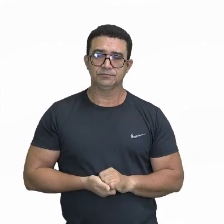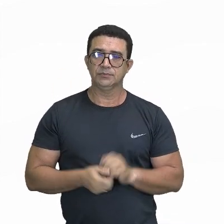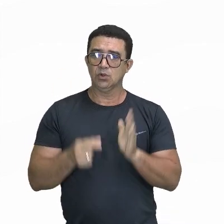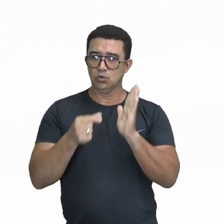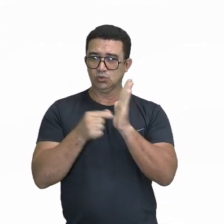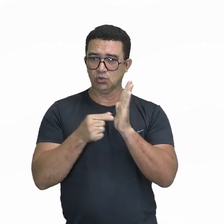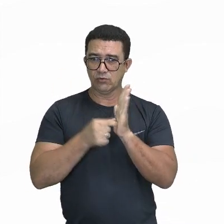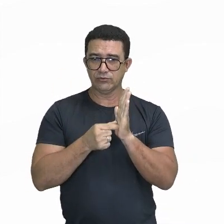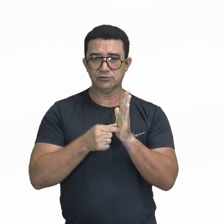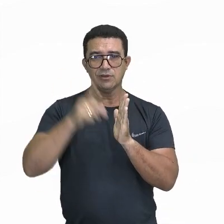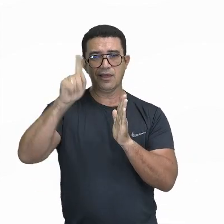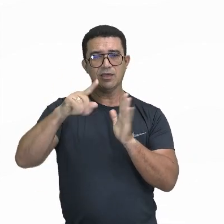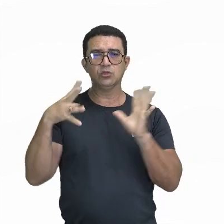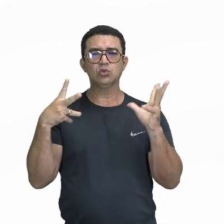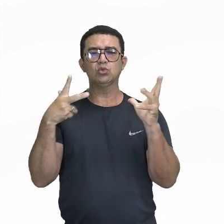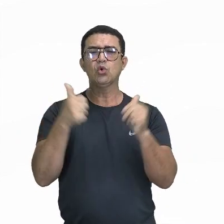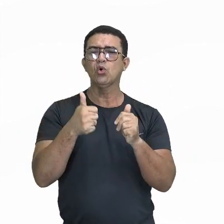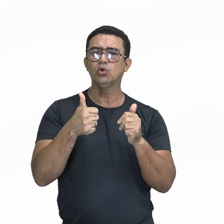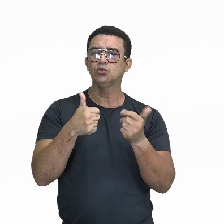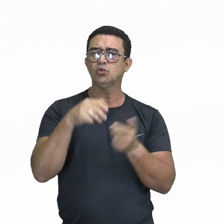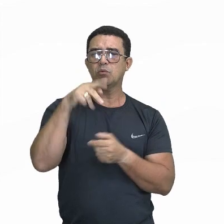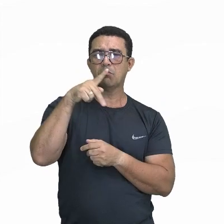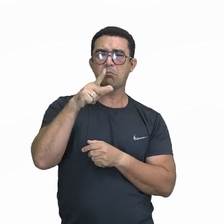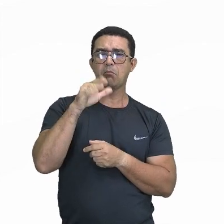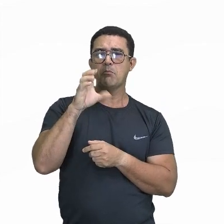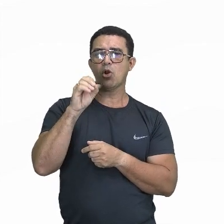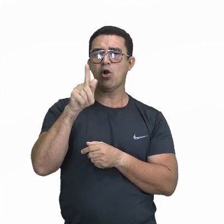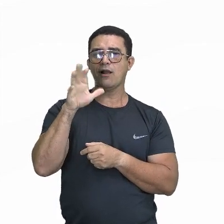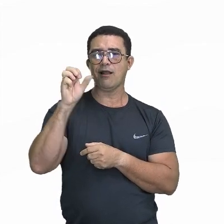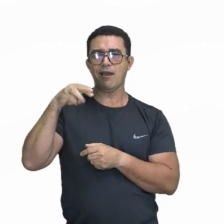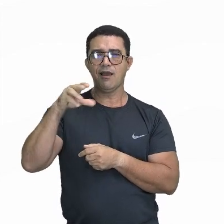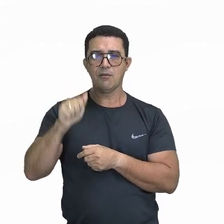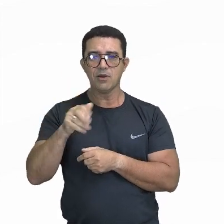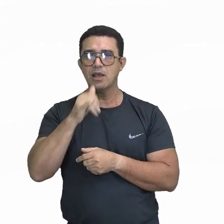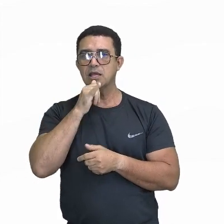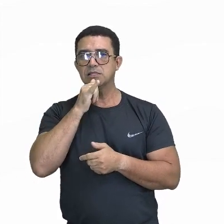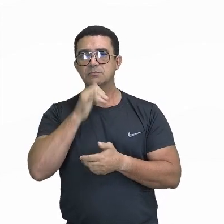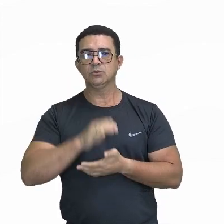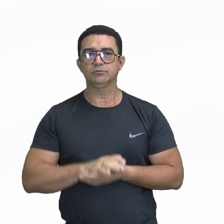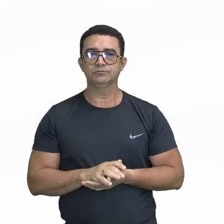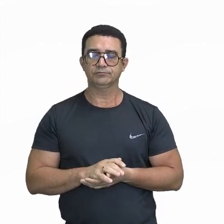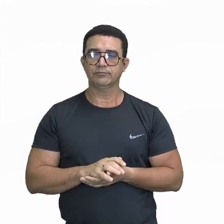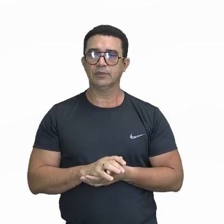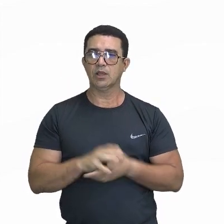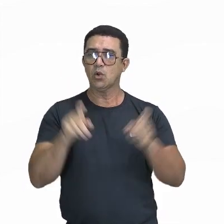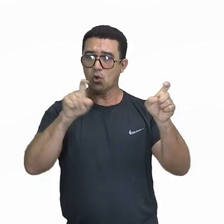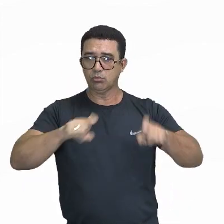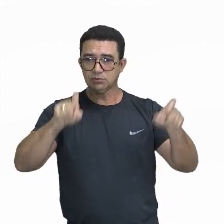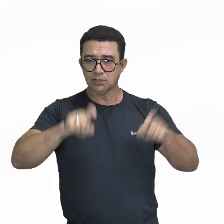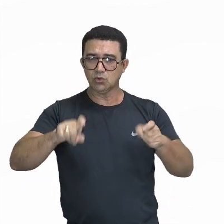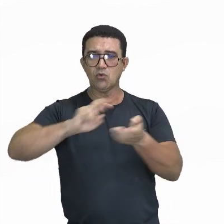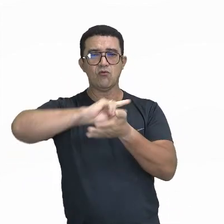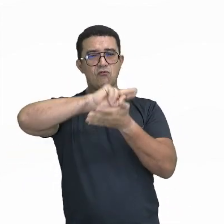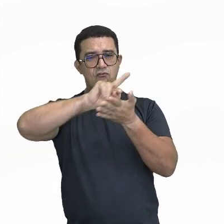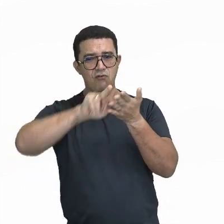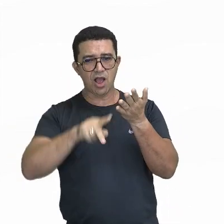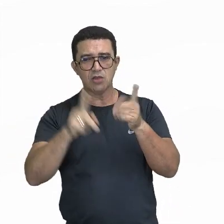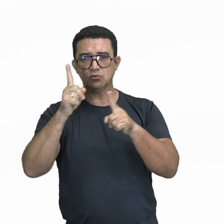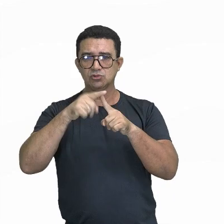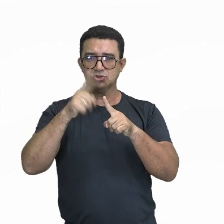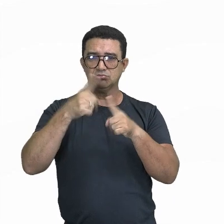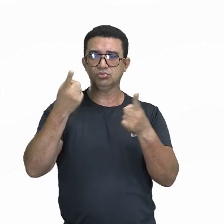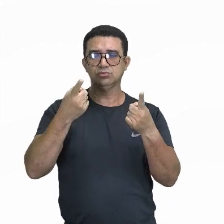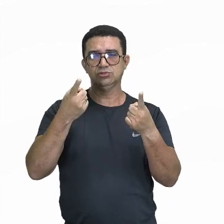software é todo o programa presente nos diversos dispositivos, por exemplo, computador nos vários programas de